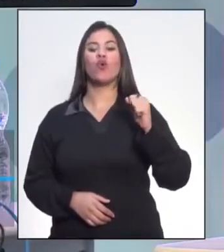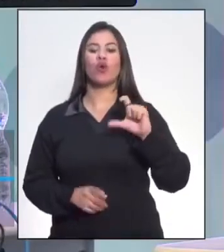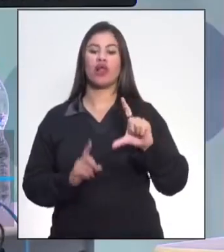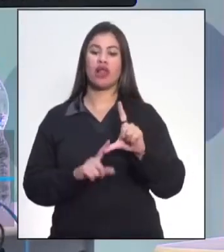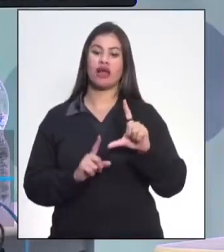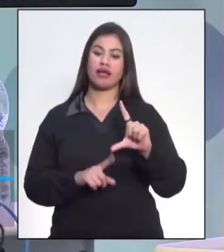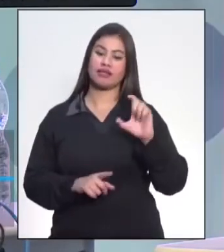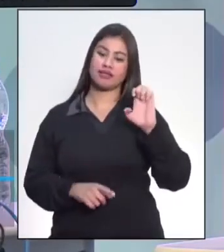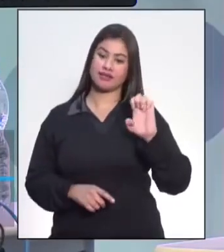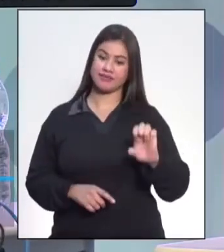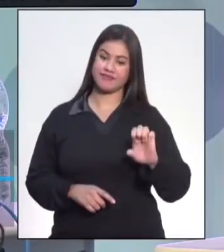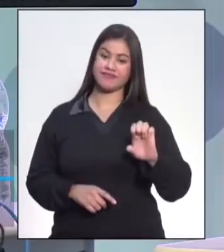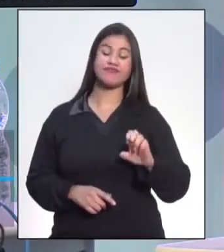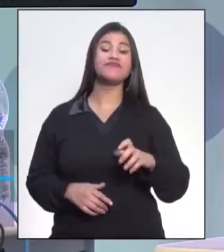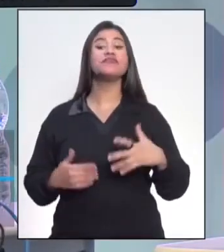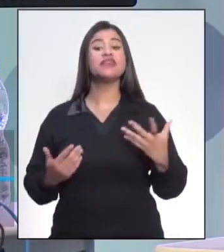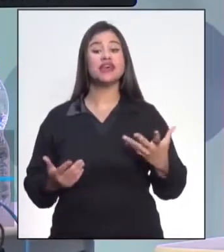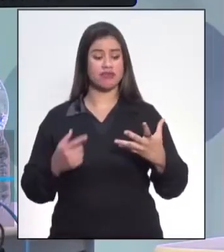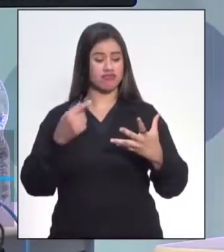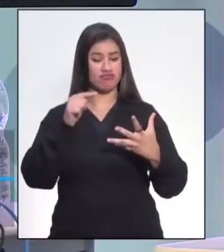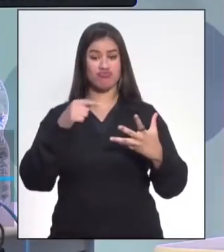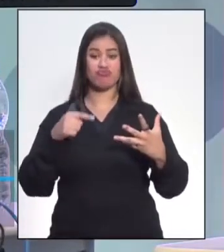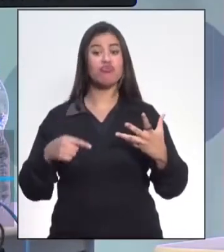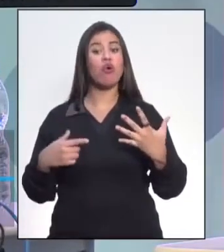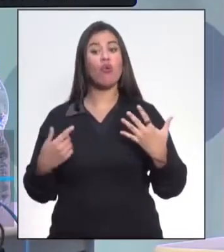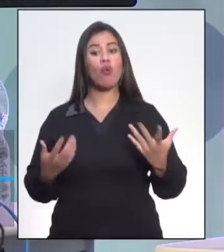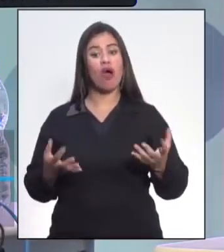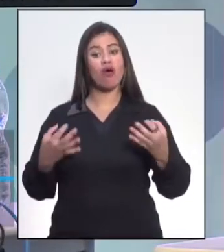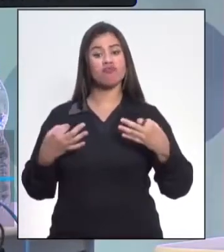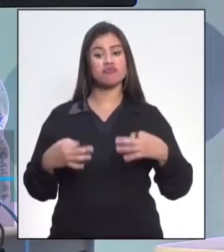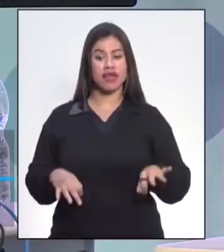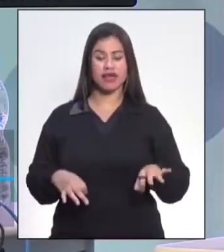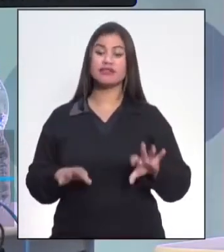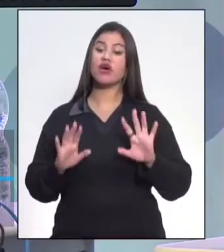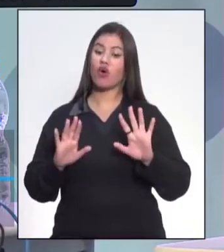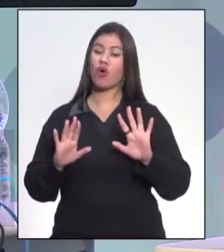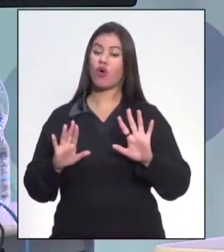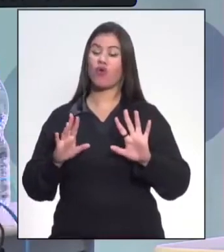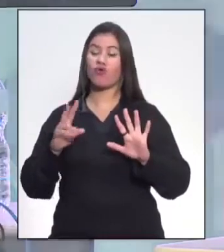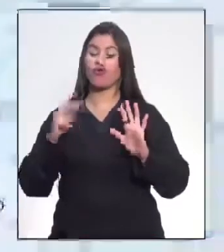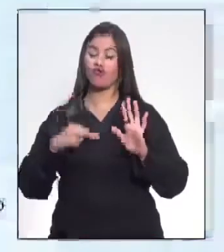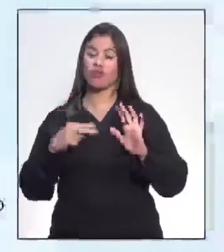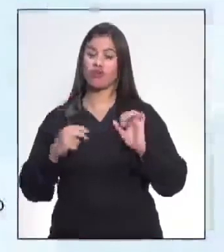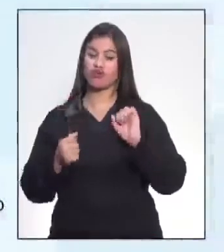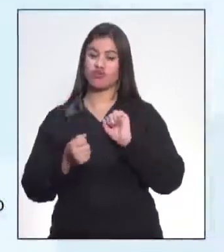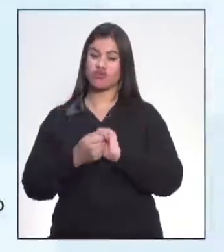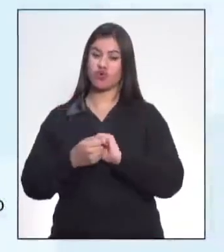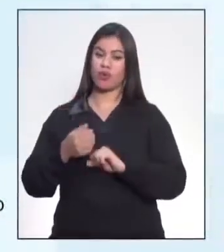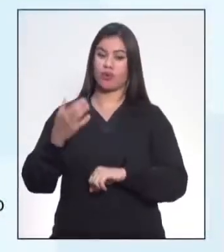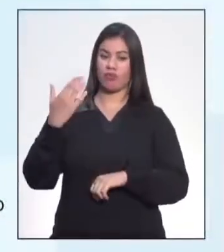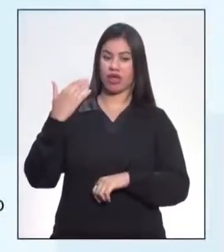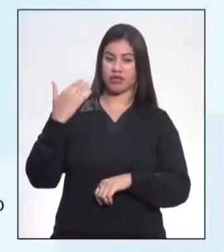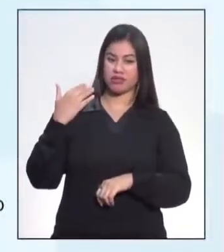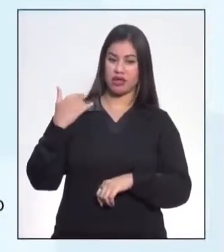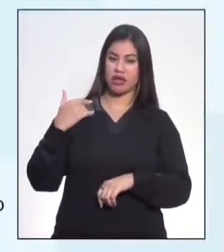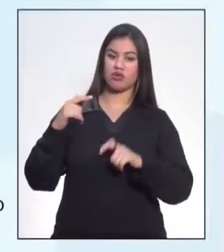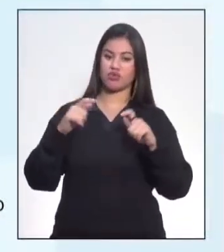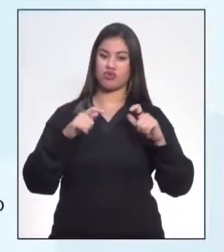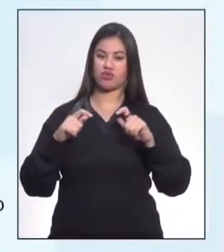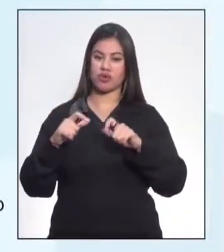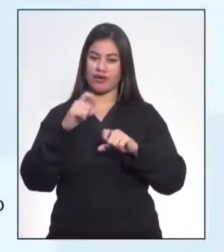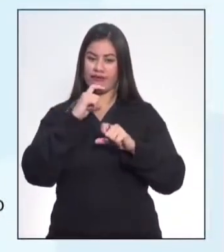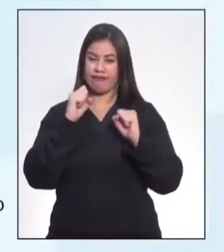questão do Enem, tá? Eu vou ler com vocês e preste bastante atenção em cada palavra, tá ok? Antigamente, em lugares com